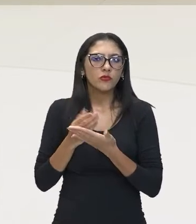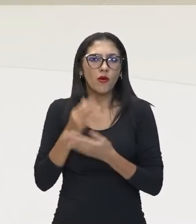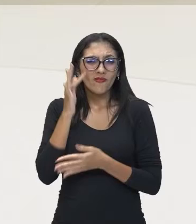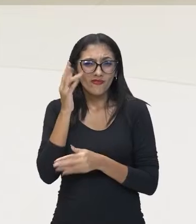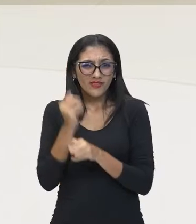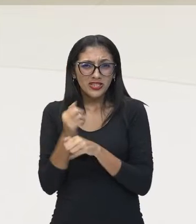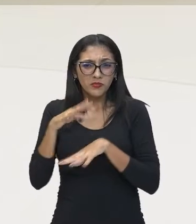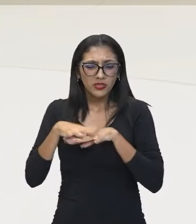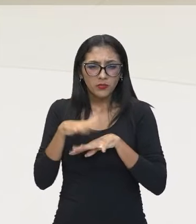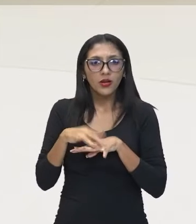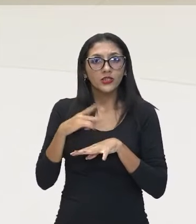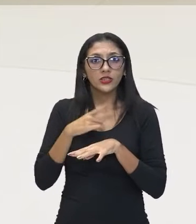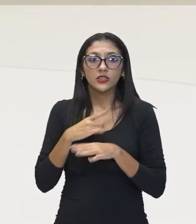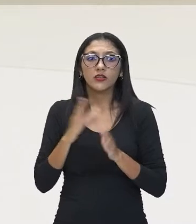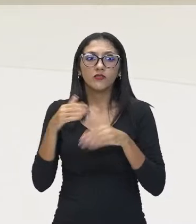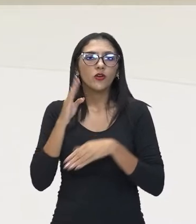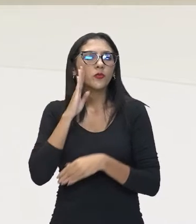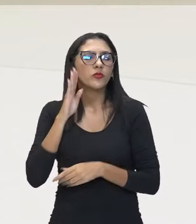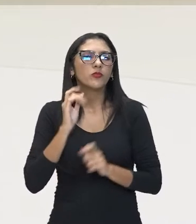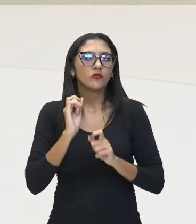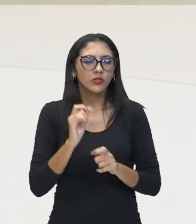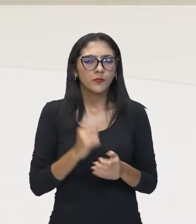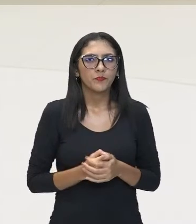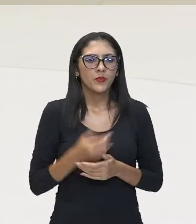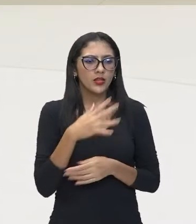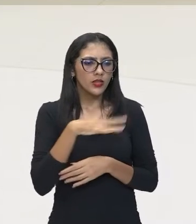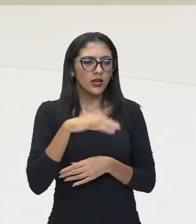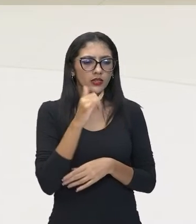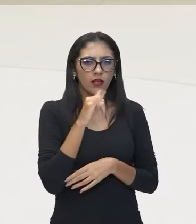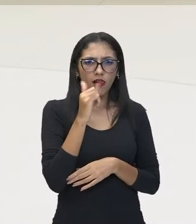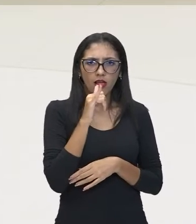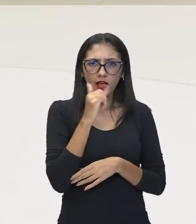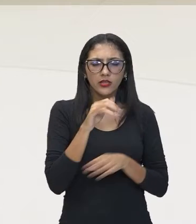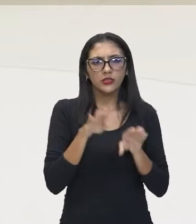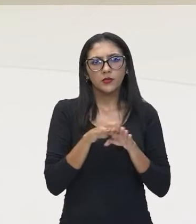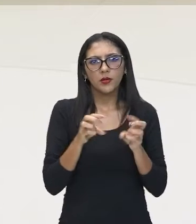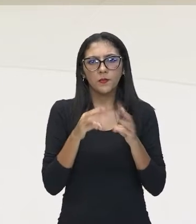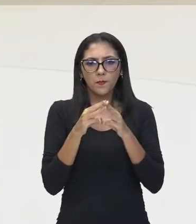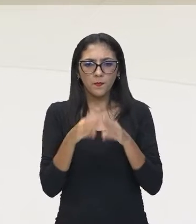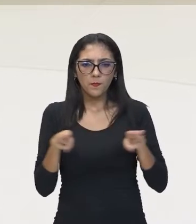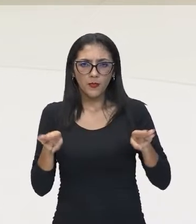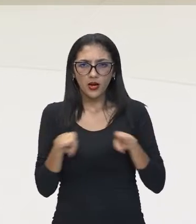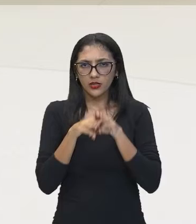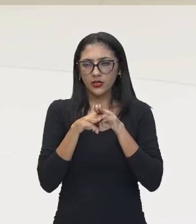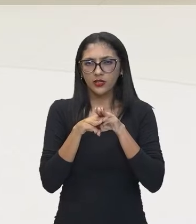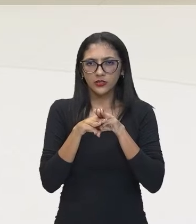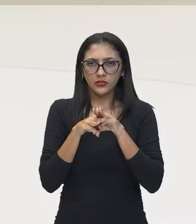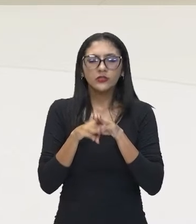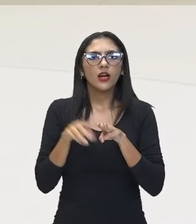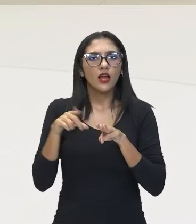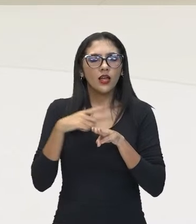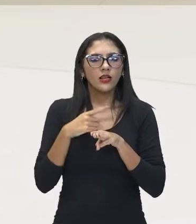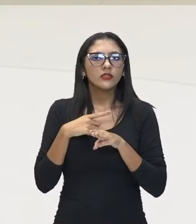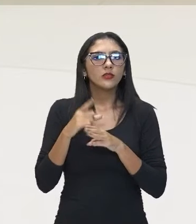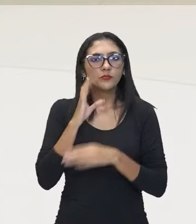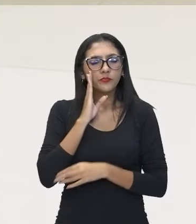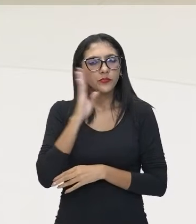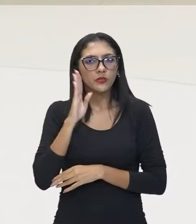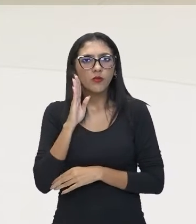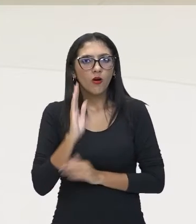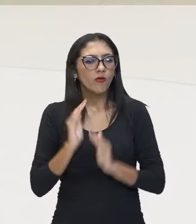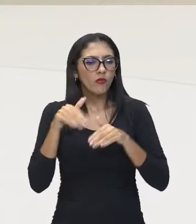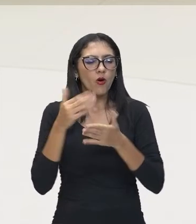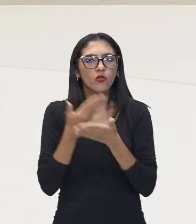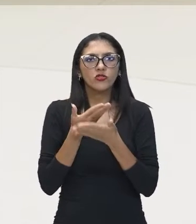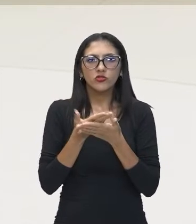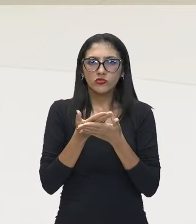eram voltadas, né, para essa parte elétrica e também magnética, tá? Então, esses eram os ramos, mais ou menos,